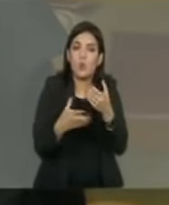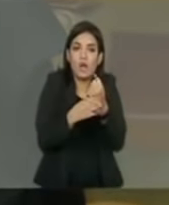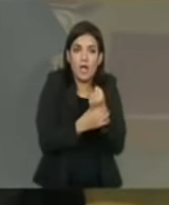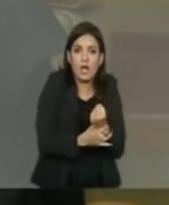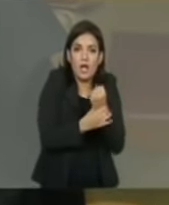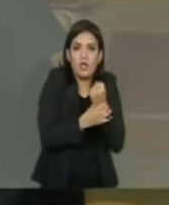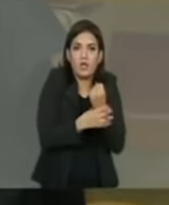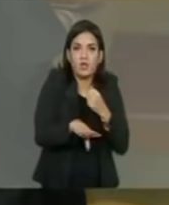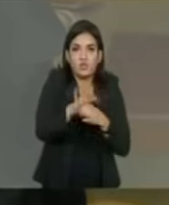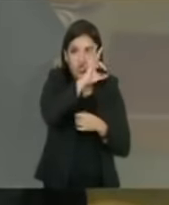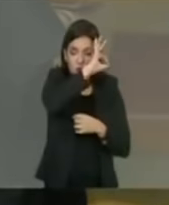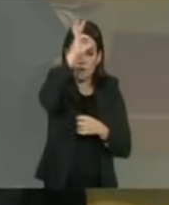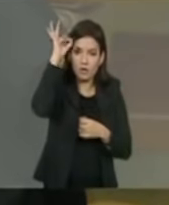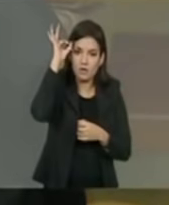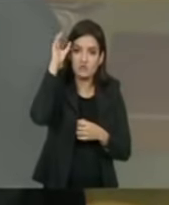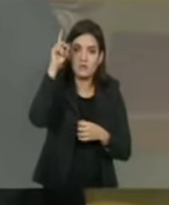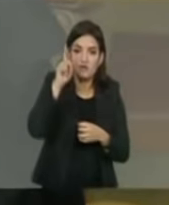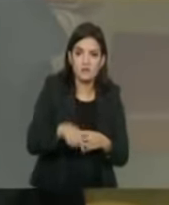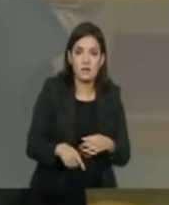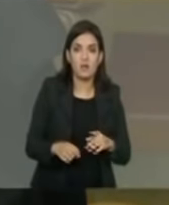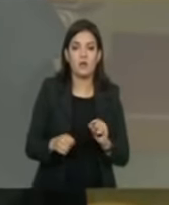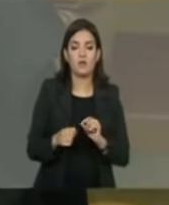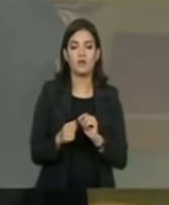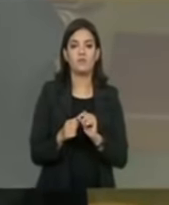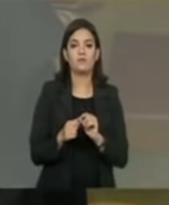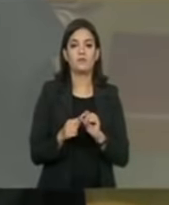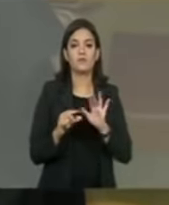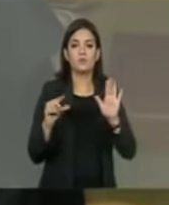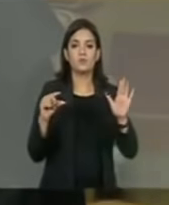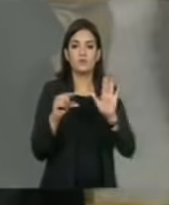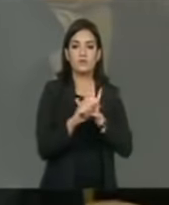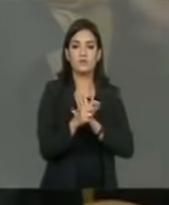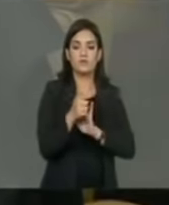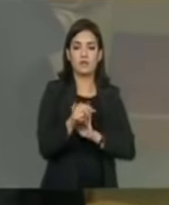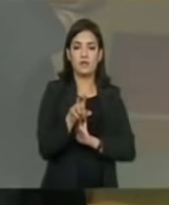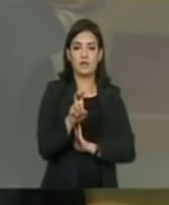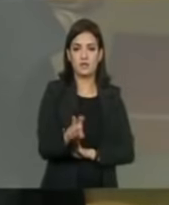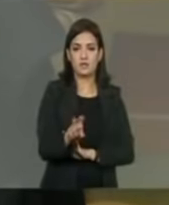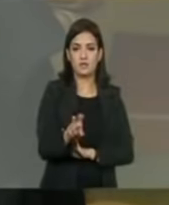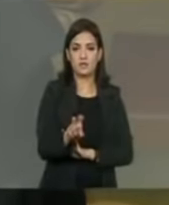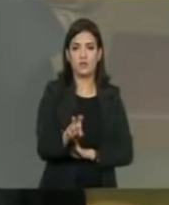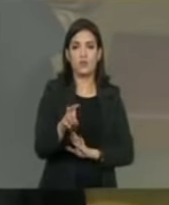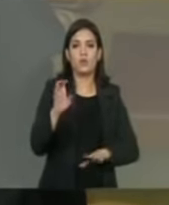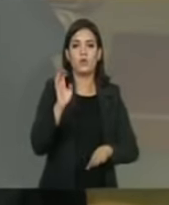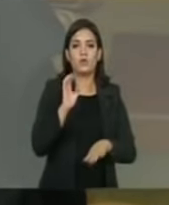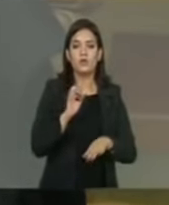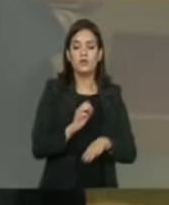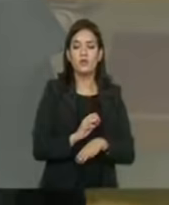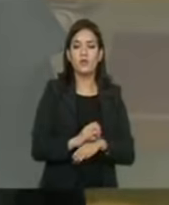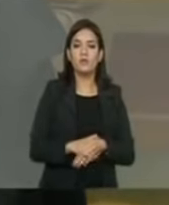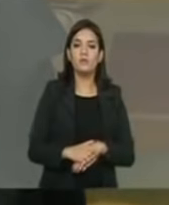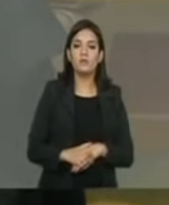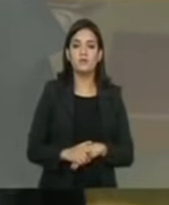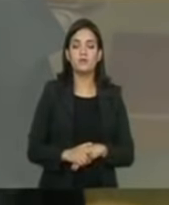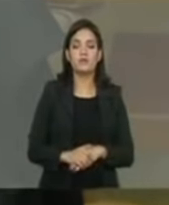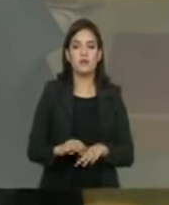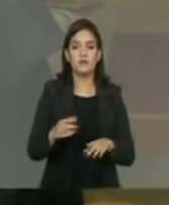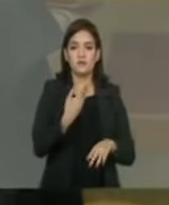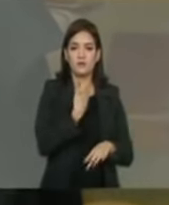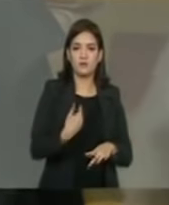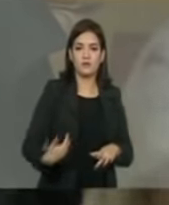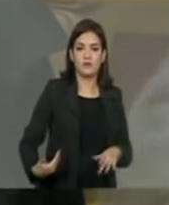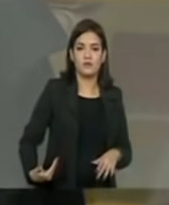fundamenta a prescrição do inciso 75 segundo a qual o estado indenizará o condenado